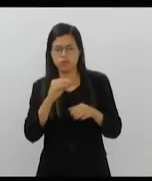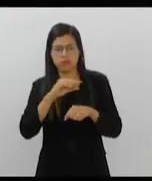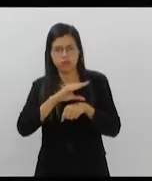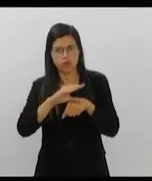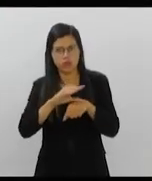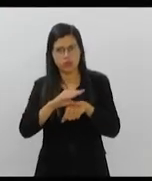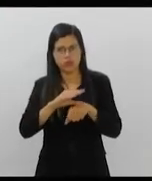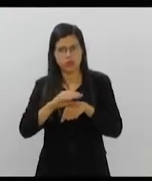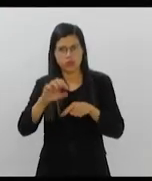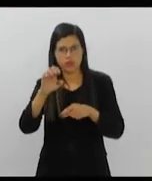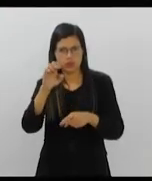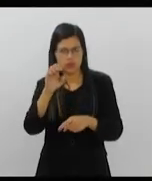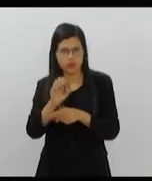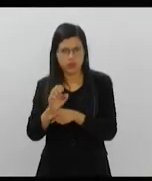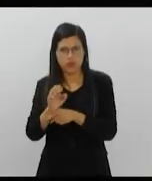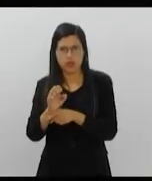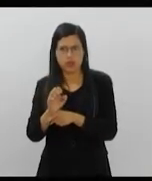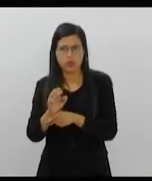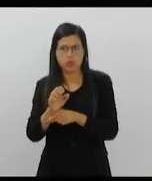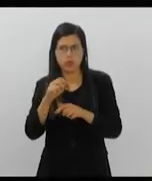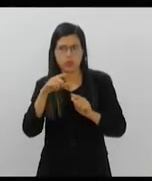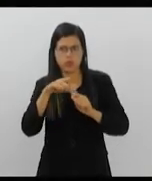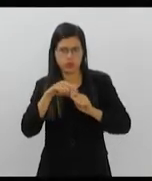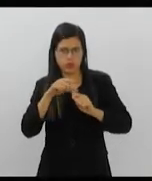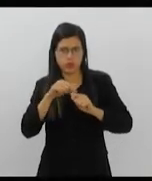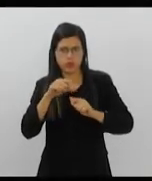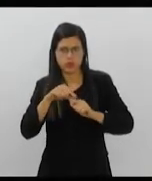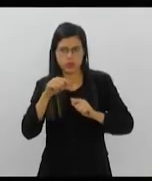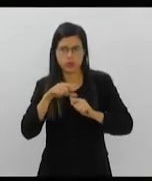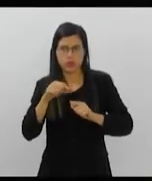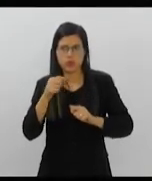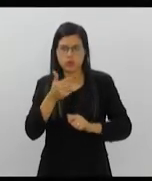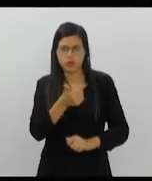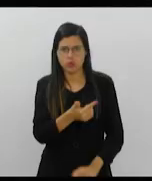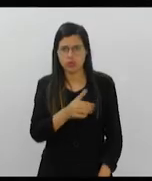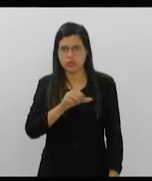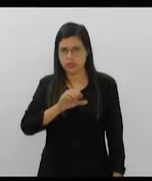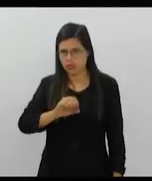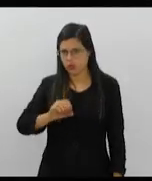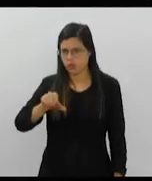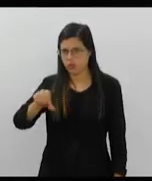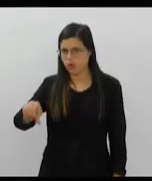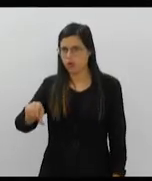do Estado os artigos 209